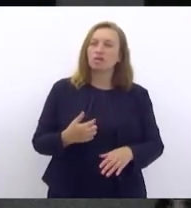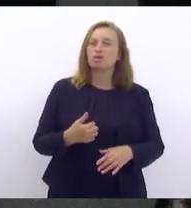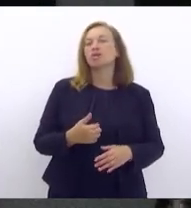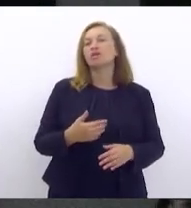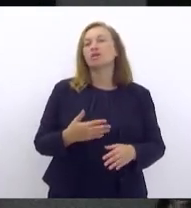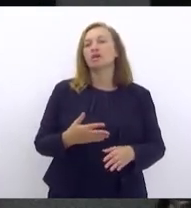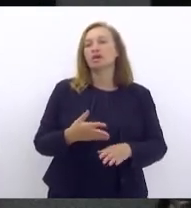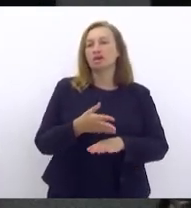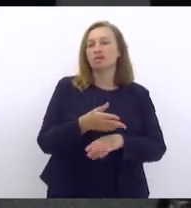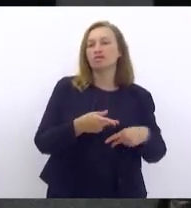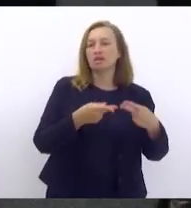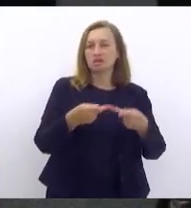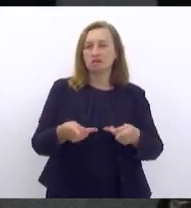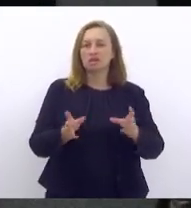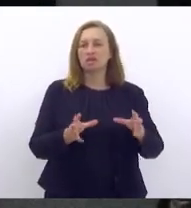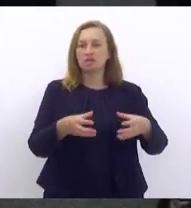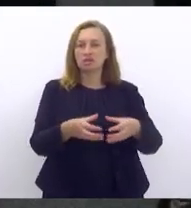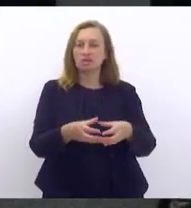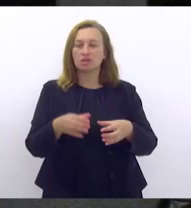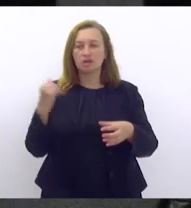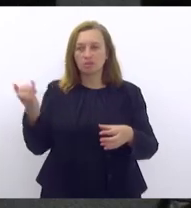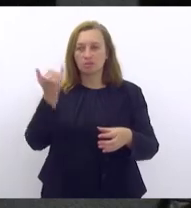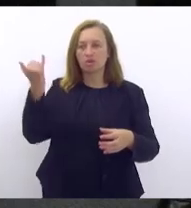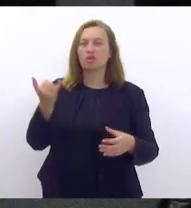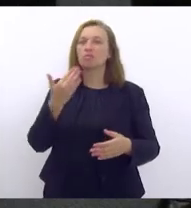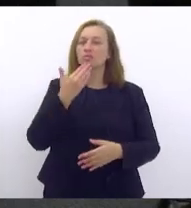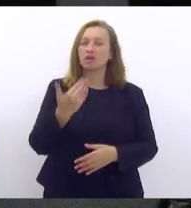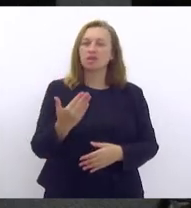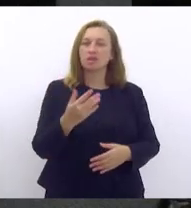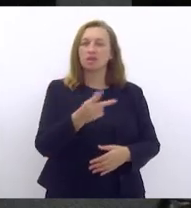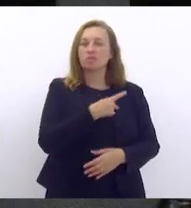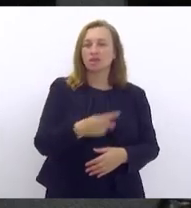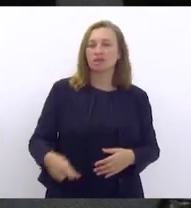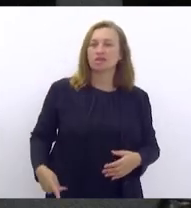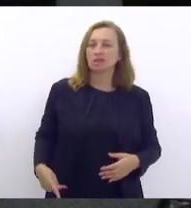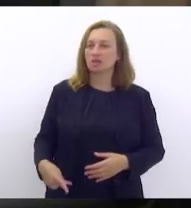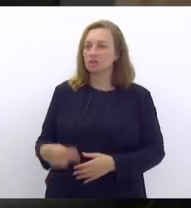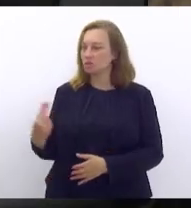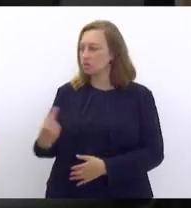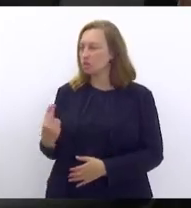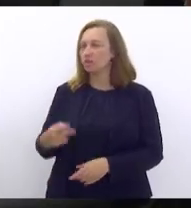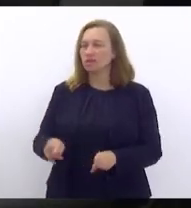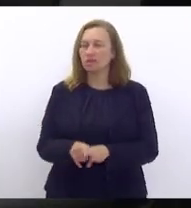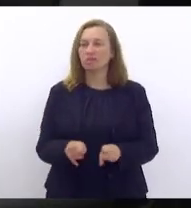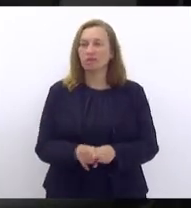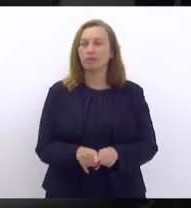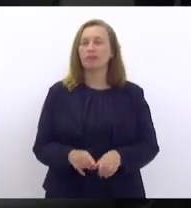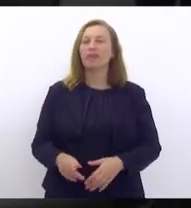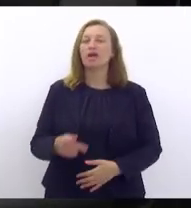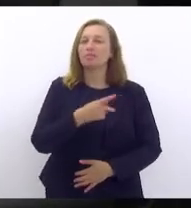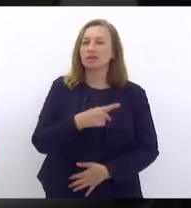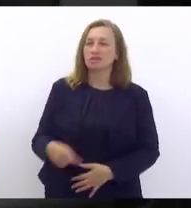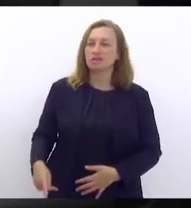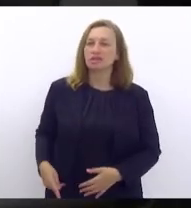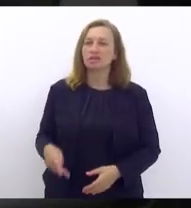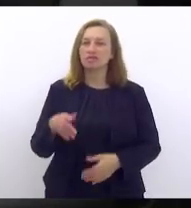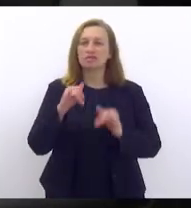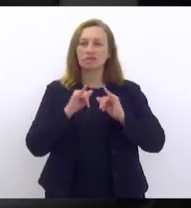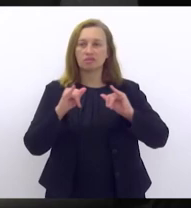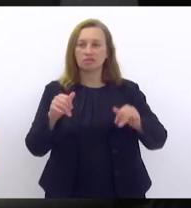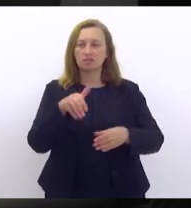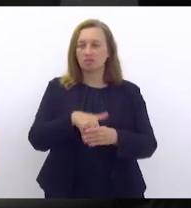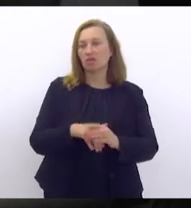relevante, eu queria solicitar também ao presidente da frente com a autoria. Presidente, declaração de voto, por